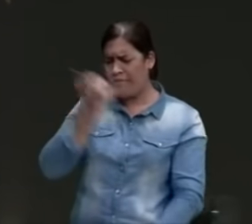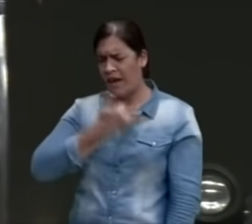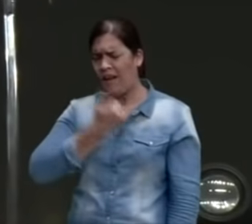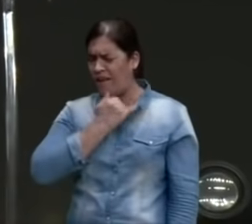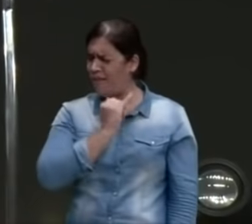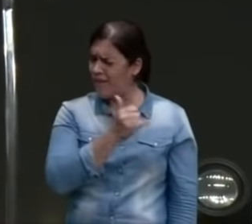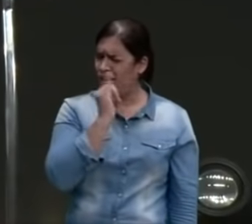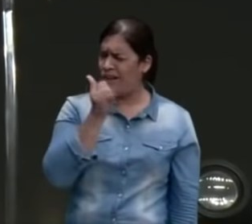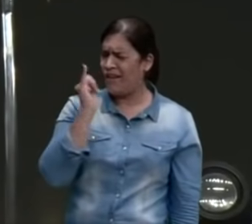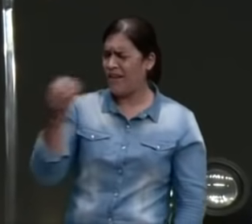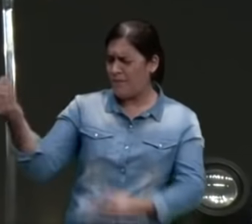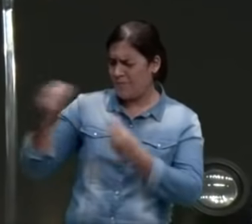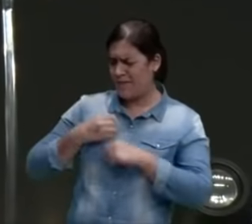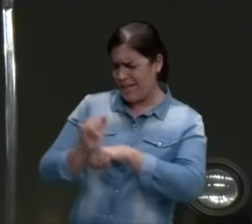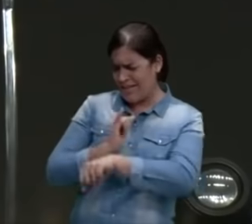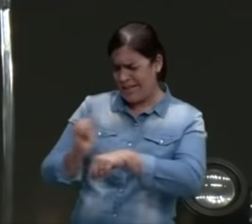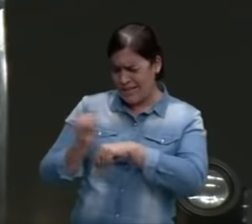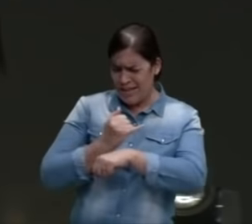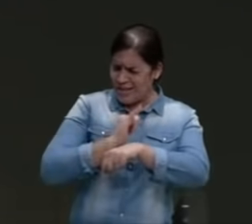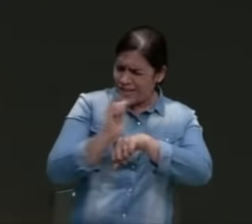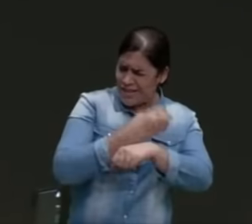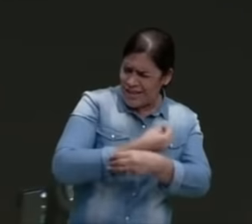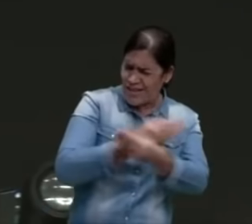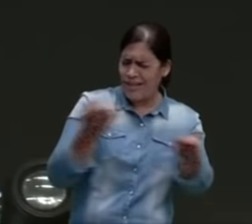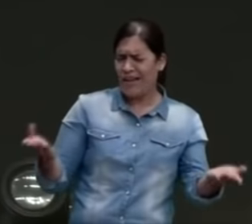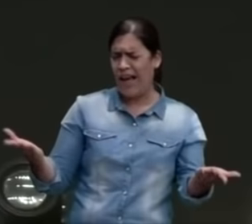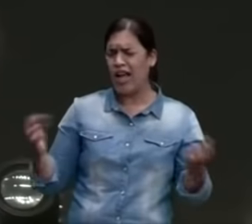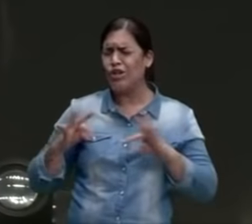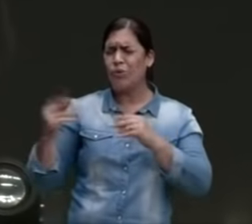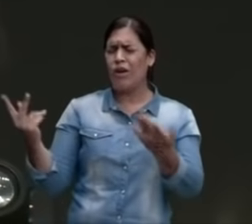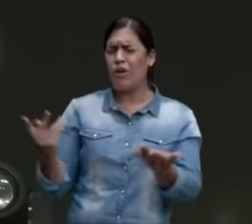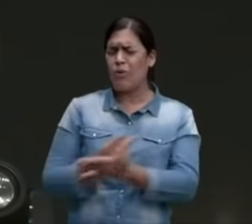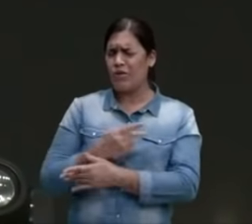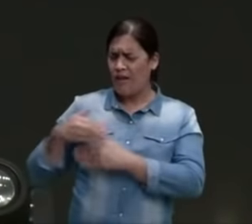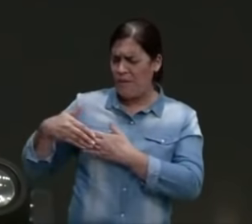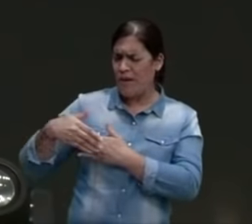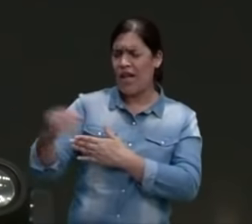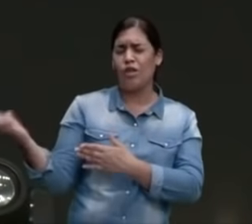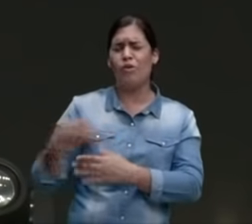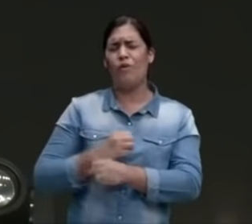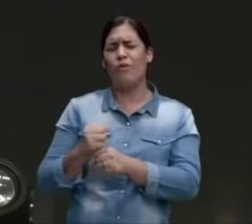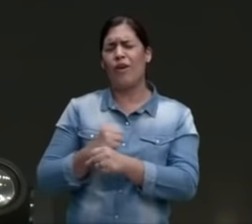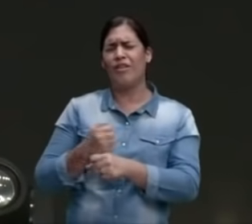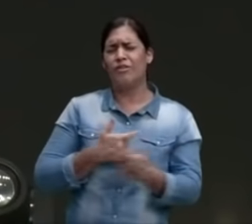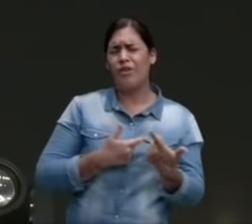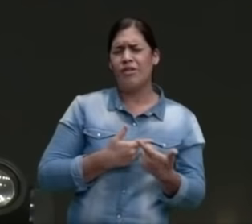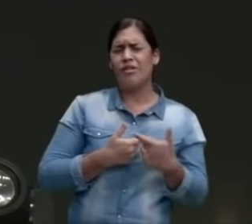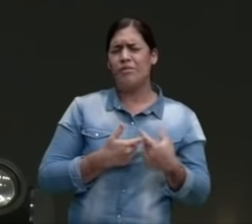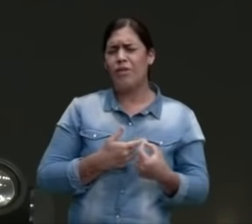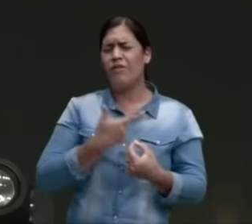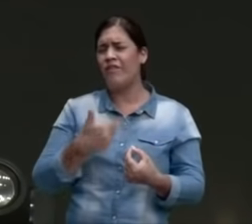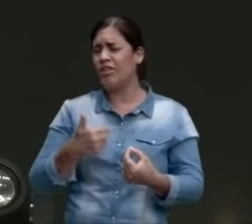estratégias para tudo que vai acontecer a partir de agora, Senhor. Que esse novo ano, Pai, possa ser um ano da glória, do